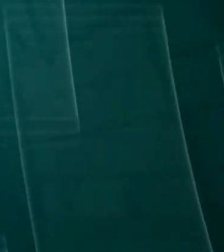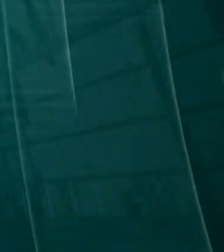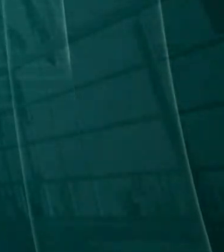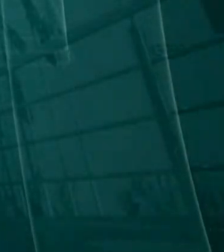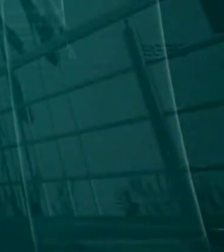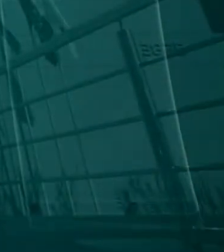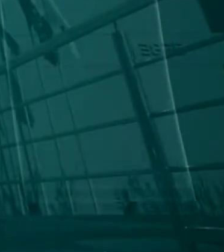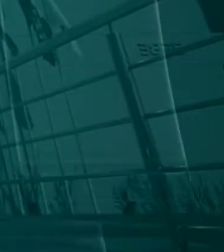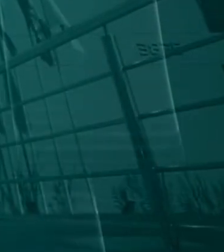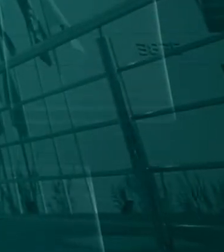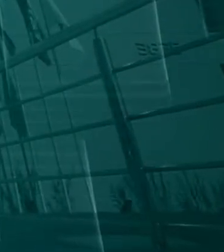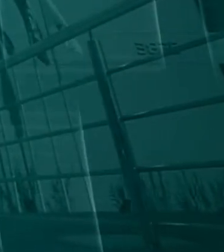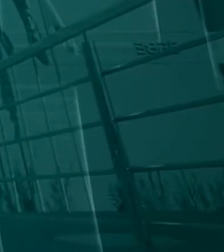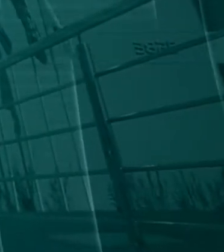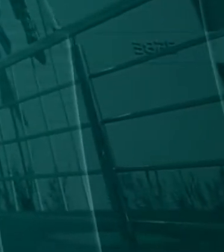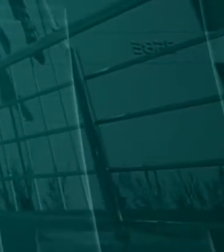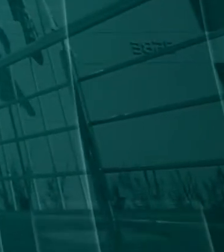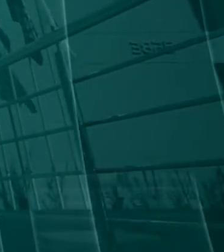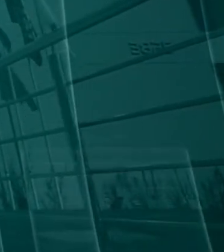E